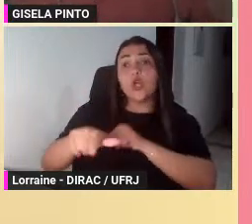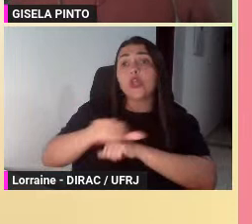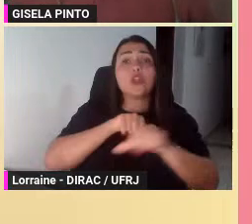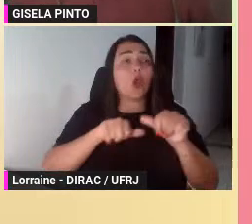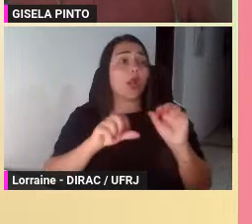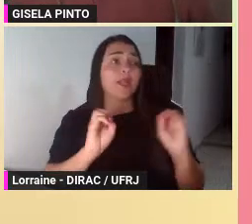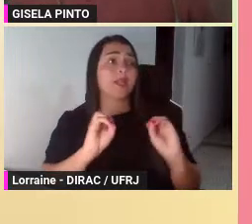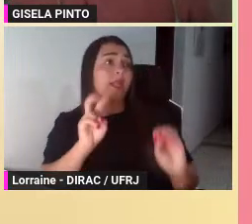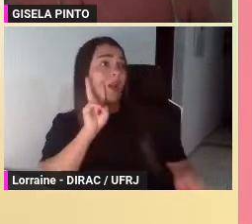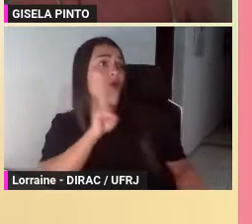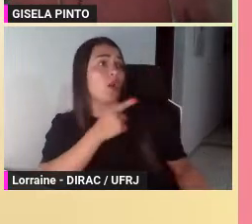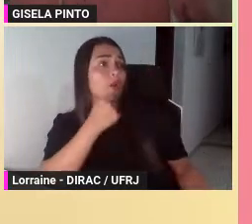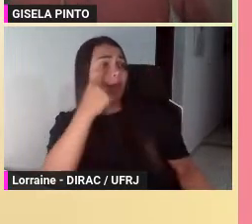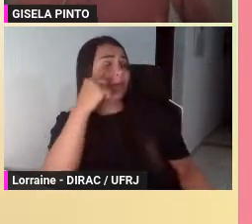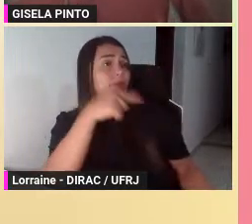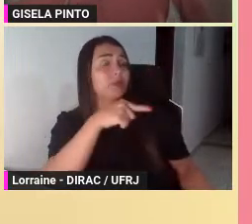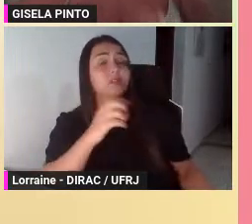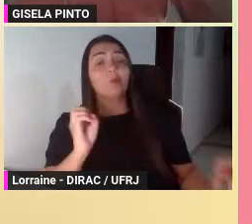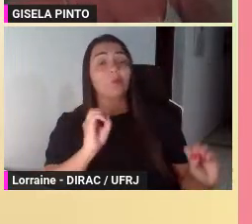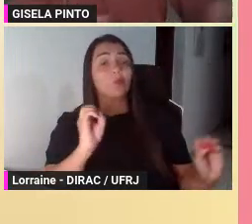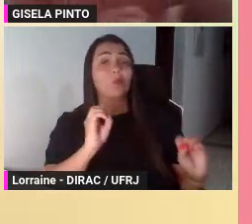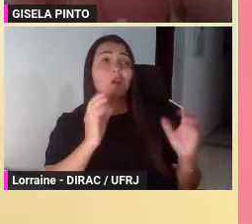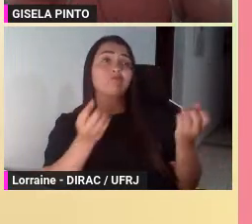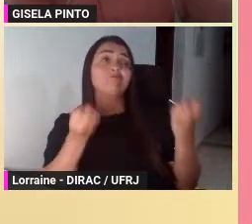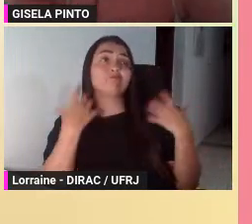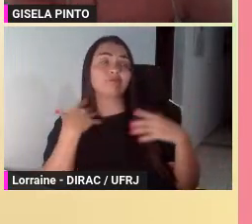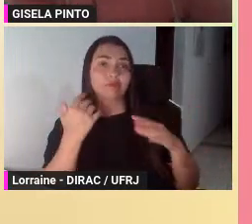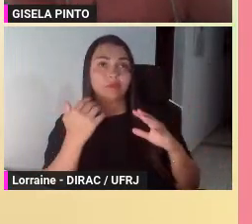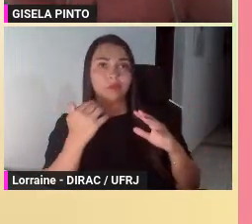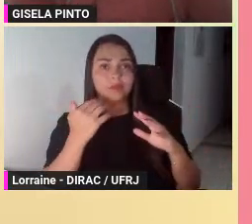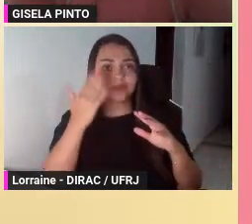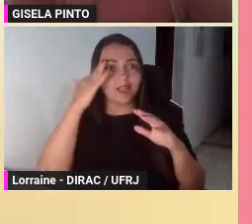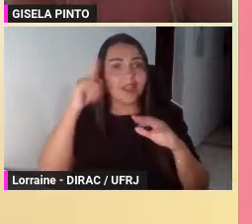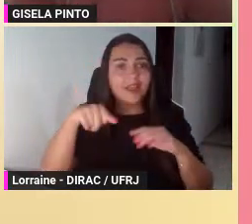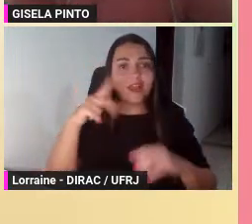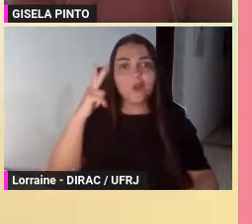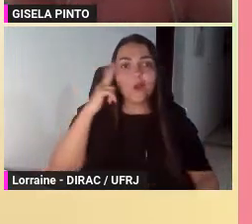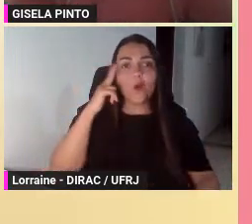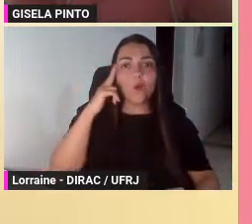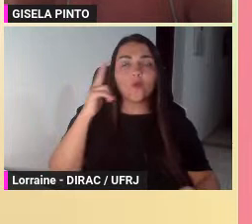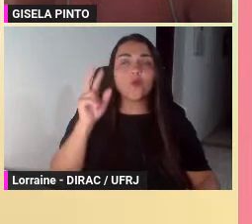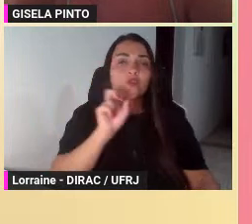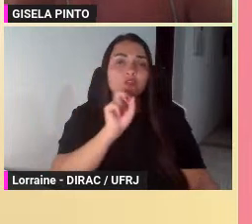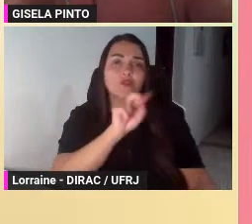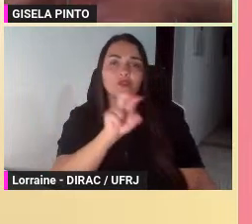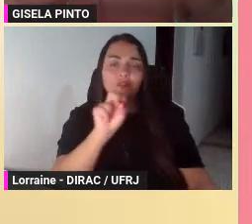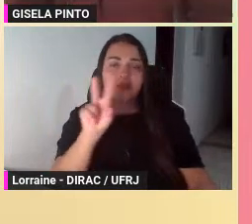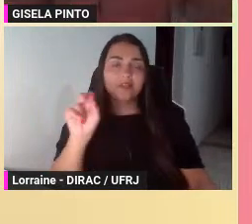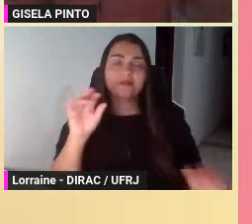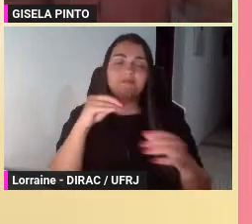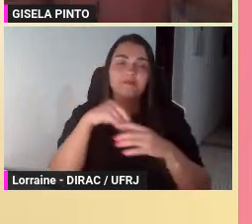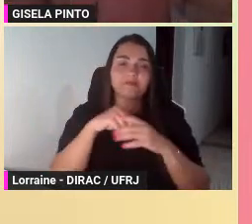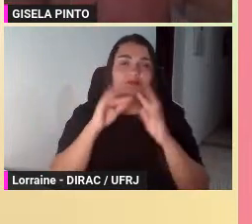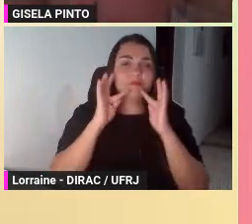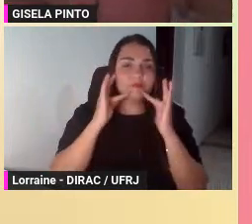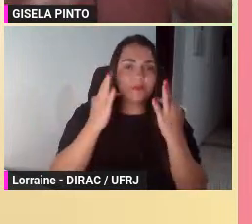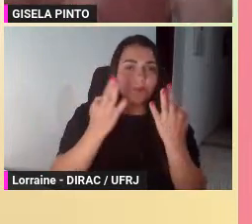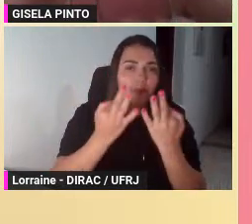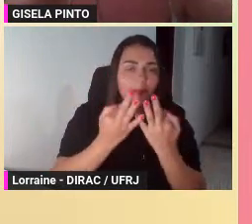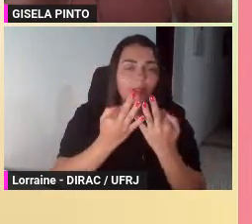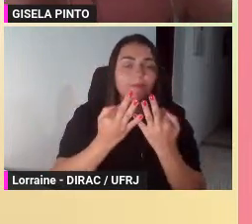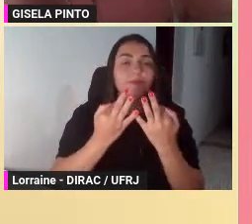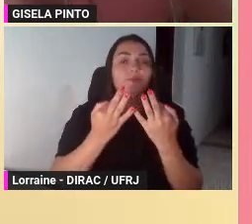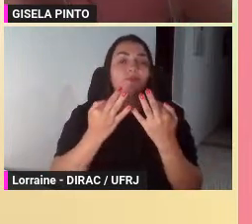de homens, né? Então, é muito comum a gente ver, por exemplo, em famílias em que